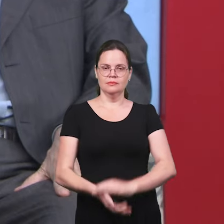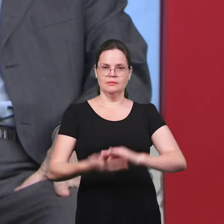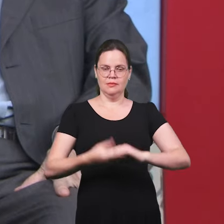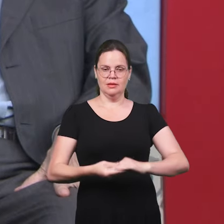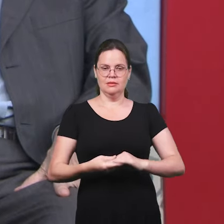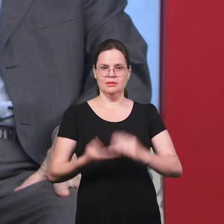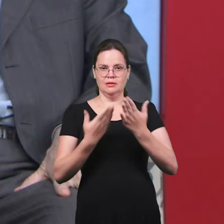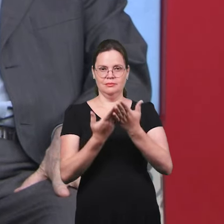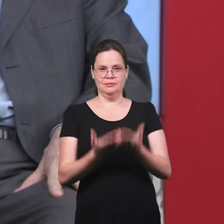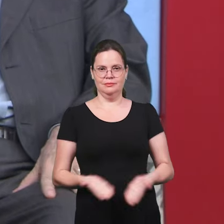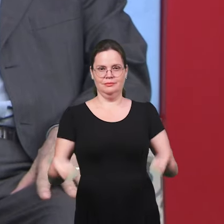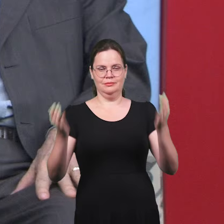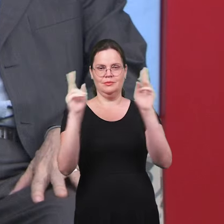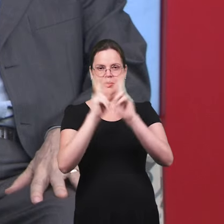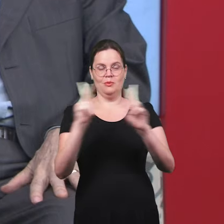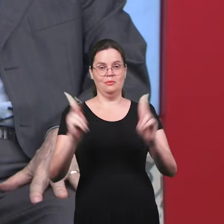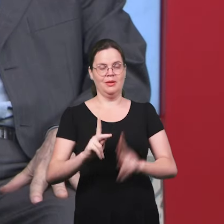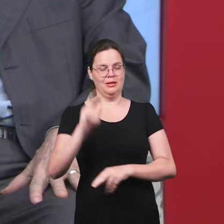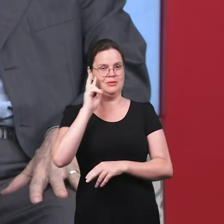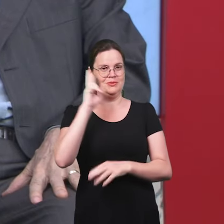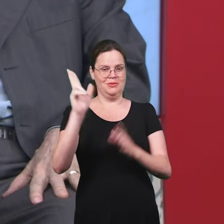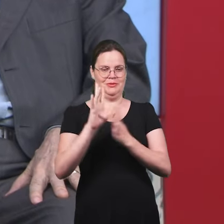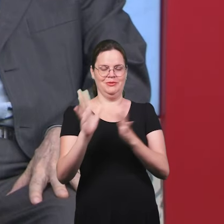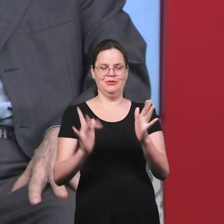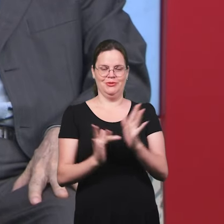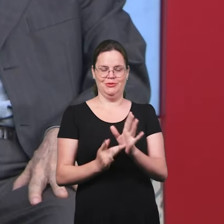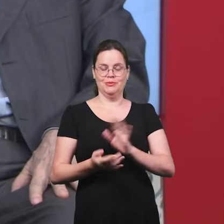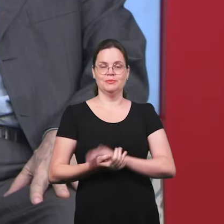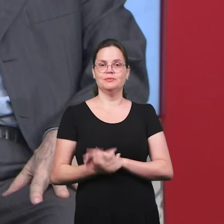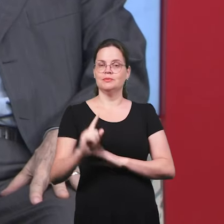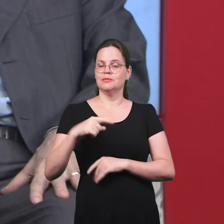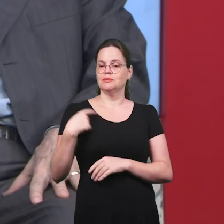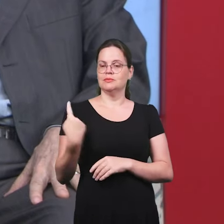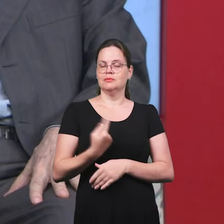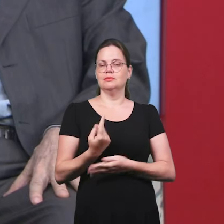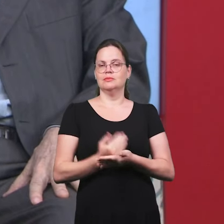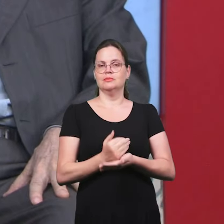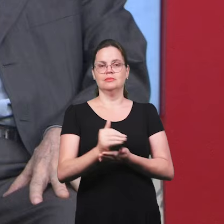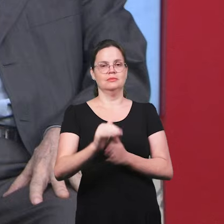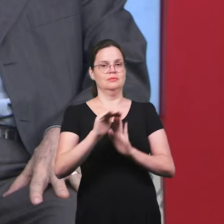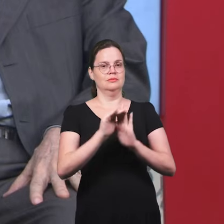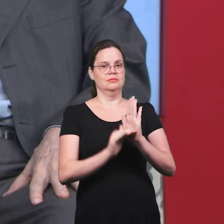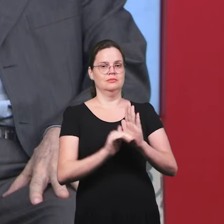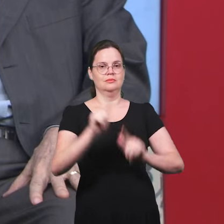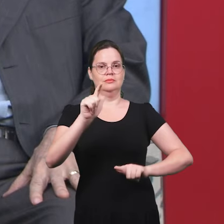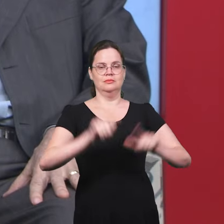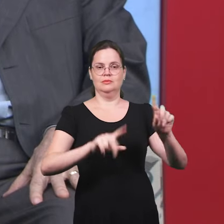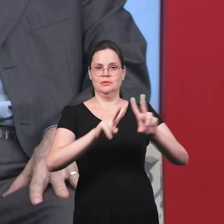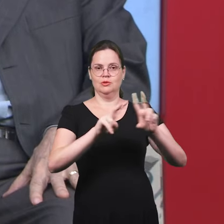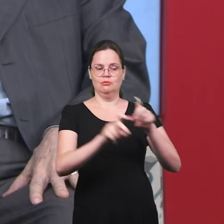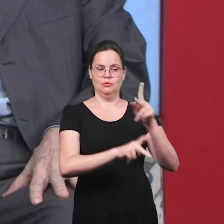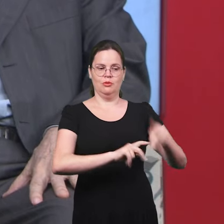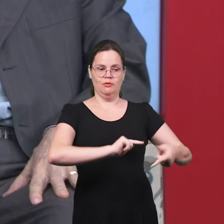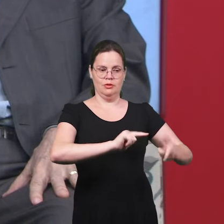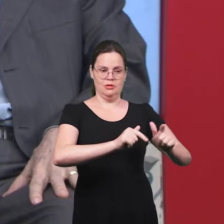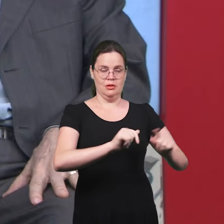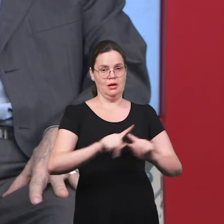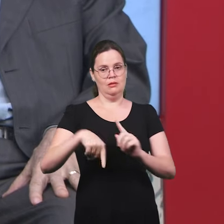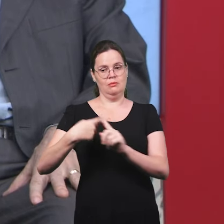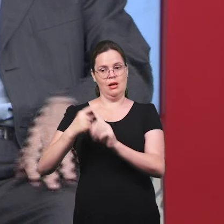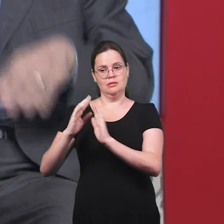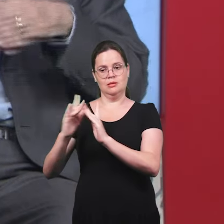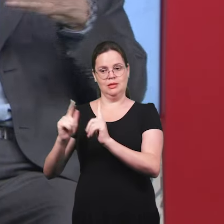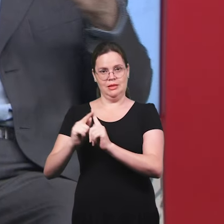Nós saudamos a todos com a paz do Senhor Jesus. Estamos no programa Israel e a